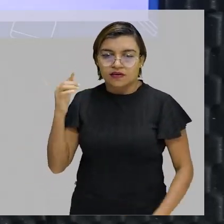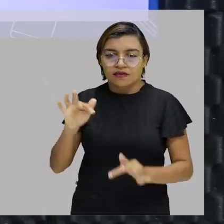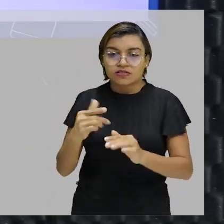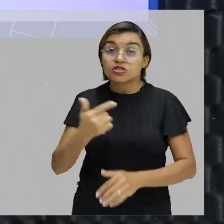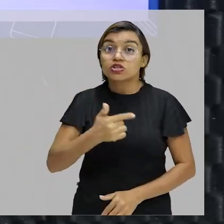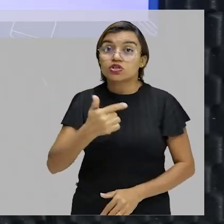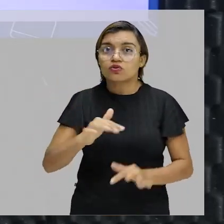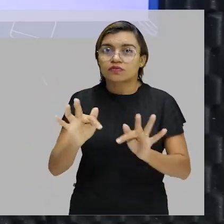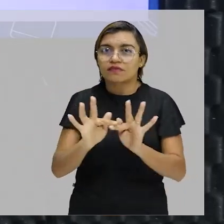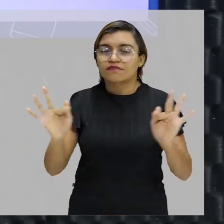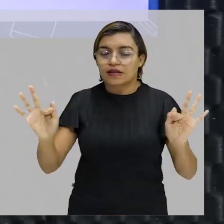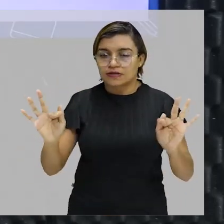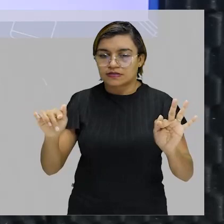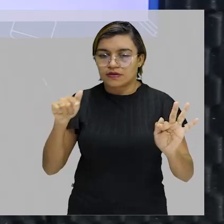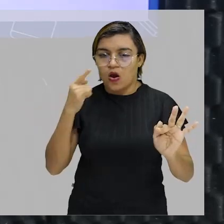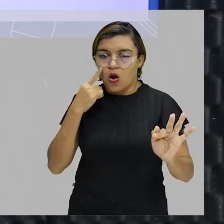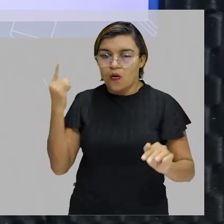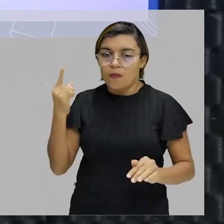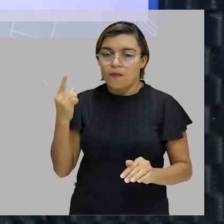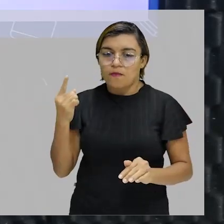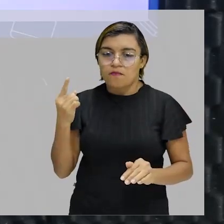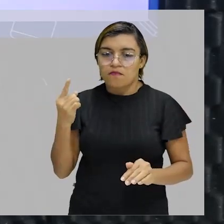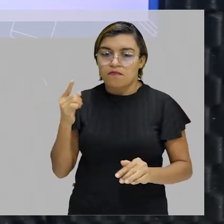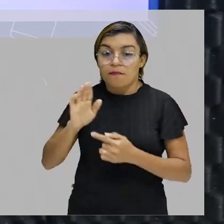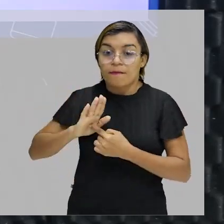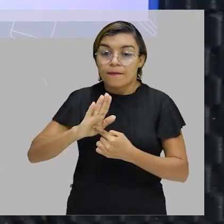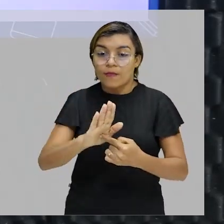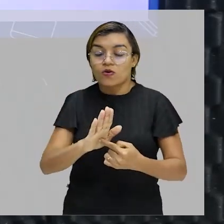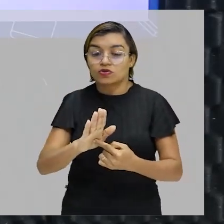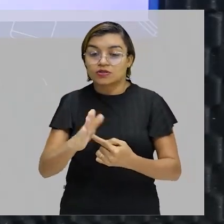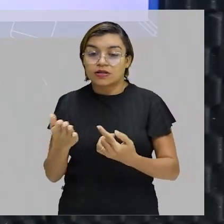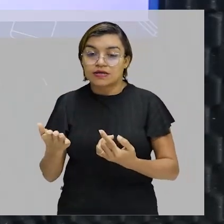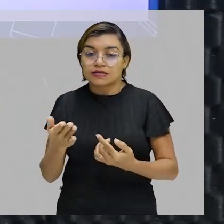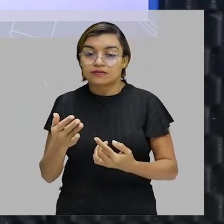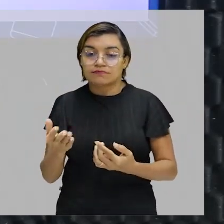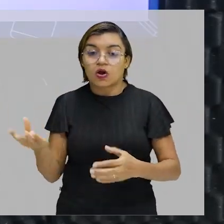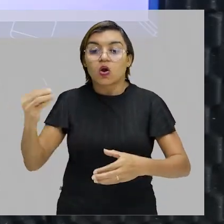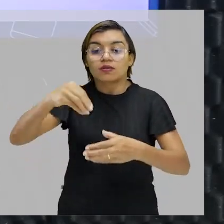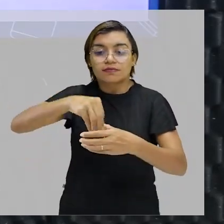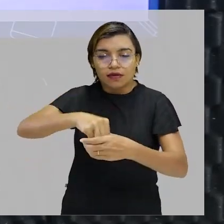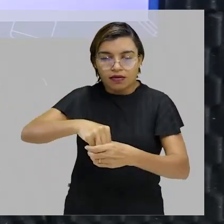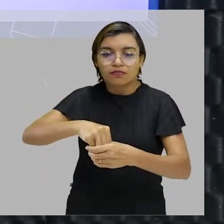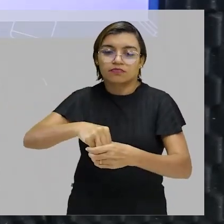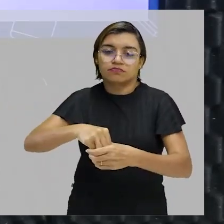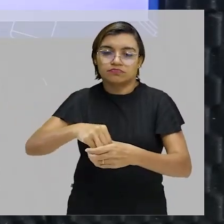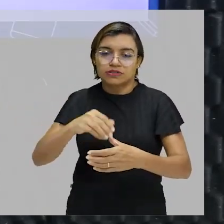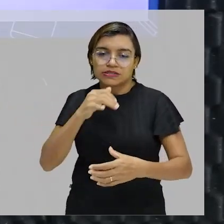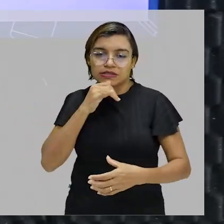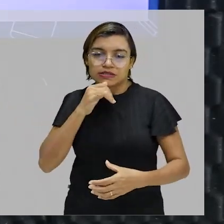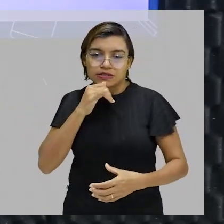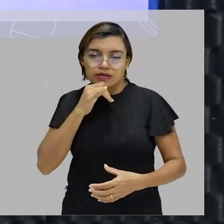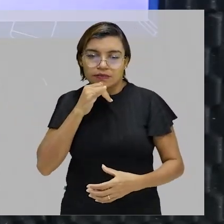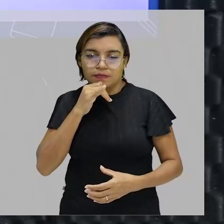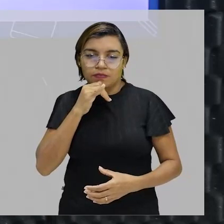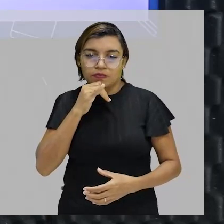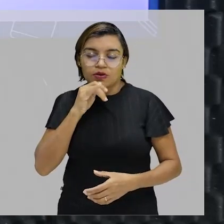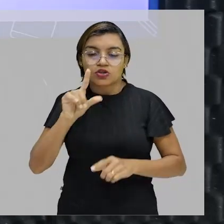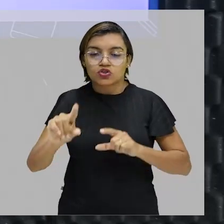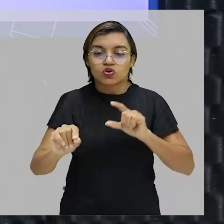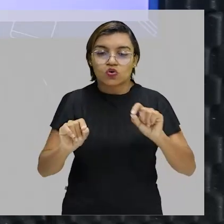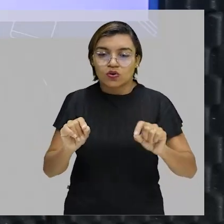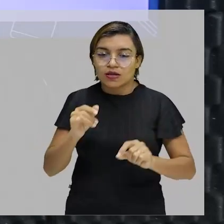Aqui eu tenho inclusão. Tanto o abacaxi quanto a acerola fazem bem à saúde. Então, nesse